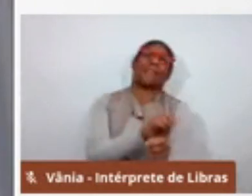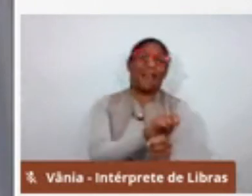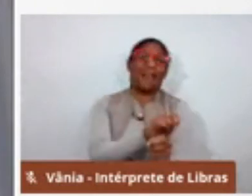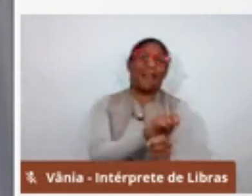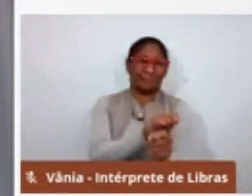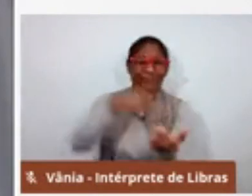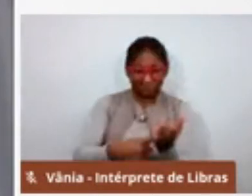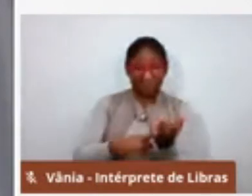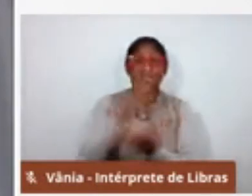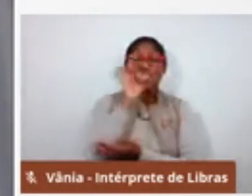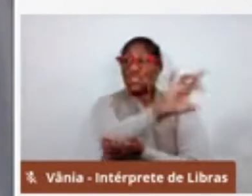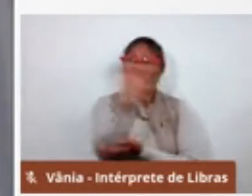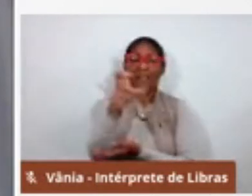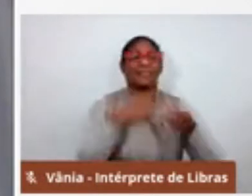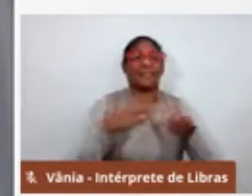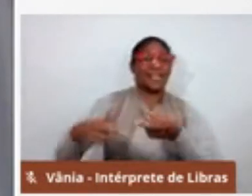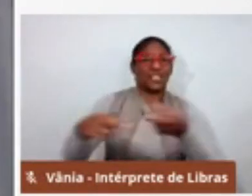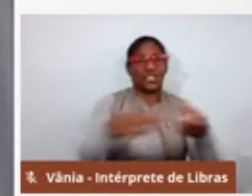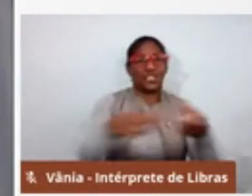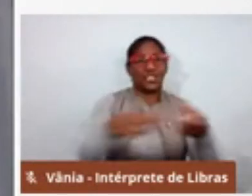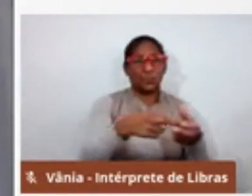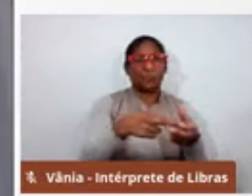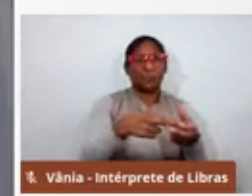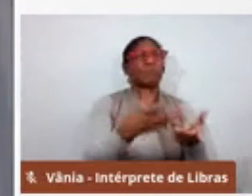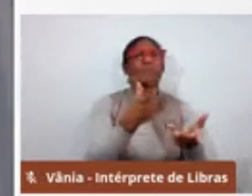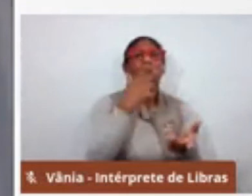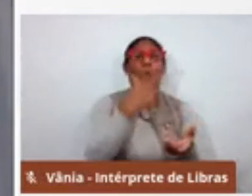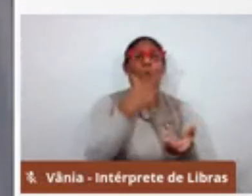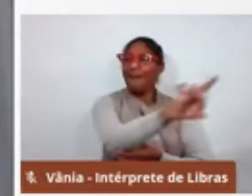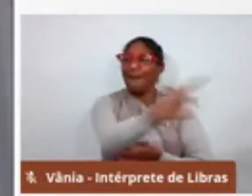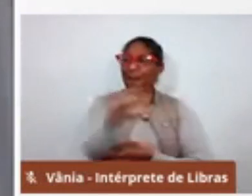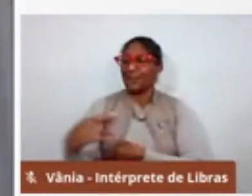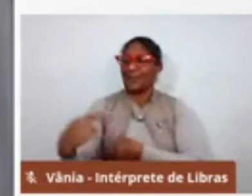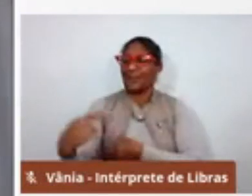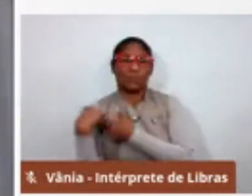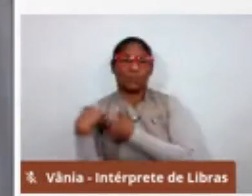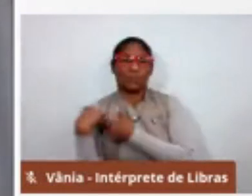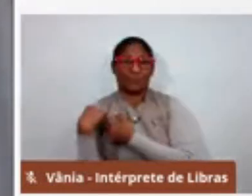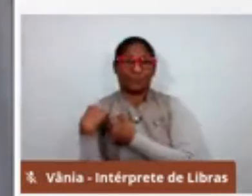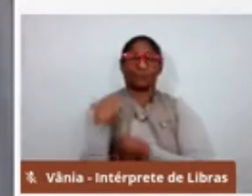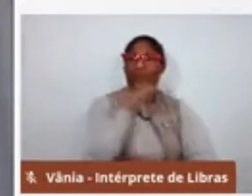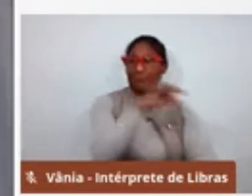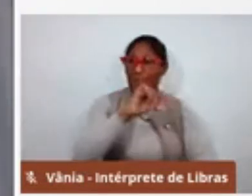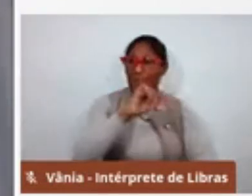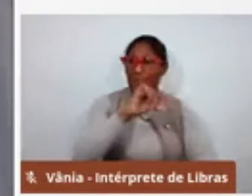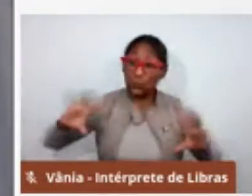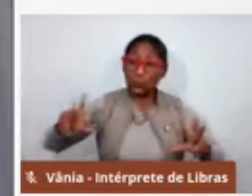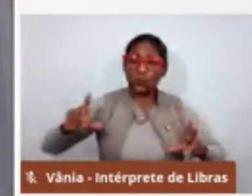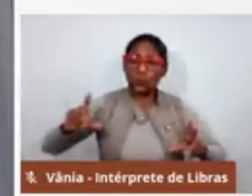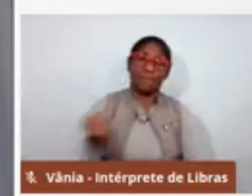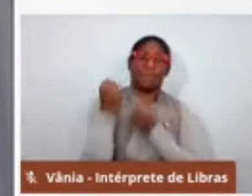de divisão de responsabilidades para soma de esforços. E vamos chamar a FAMURS para a